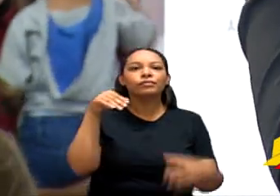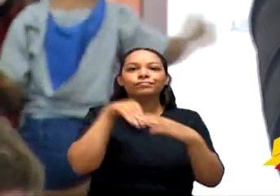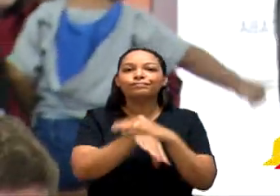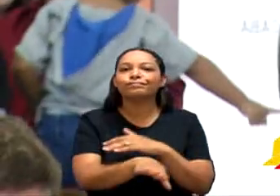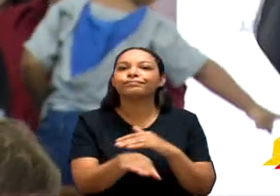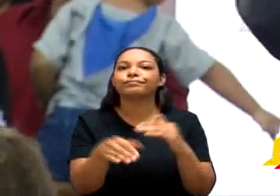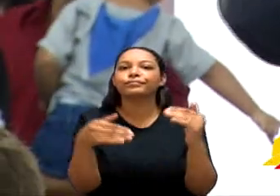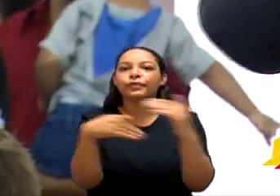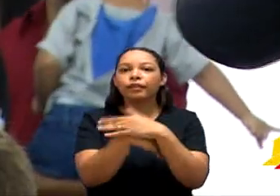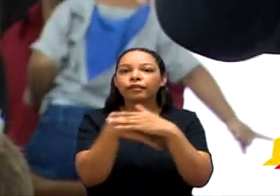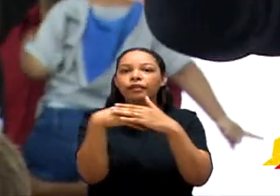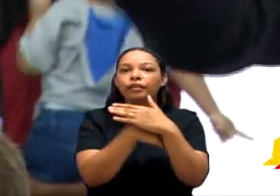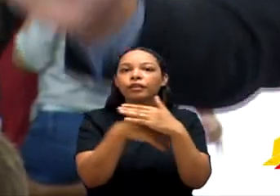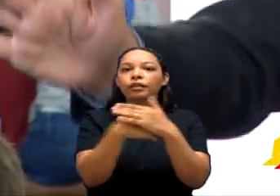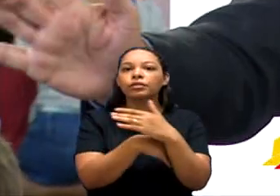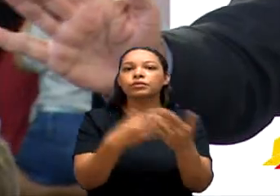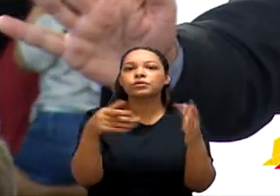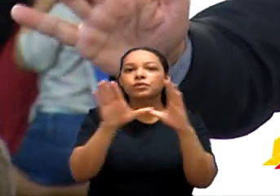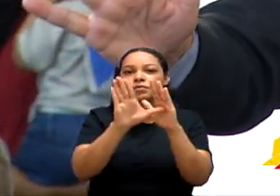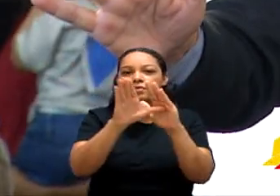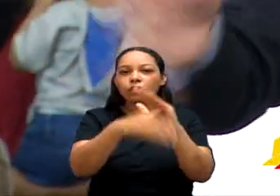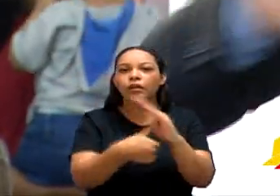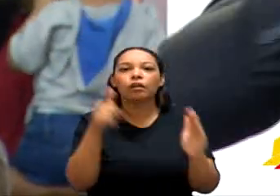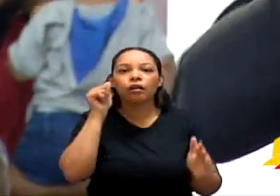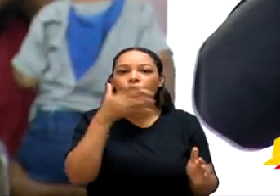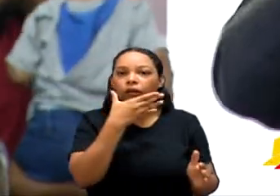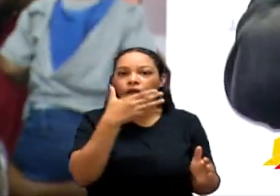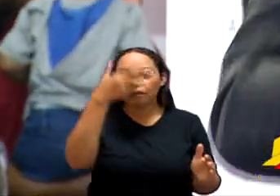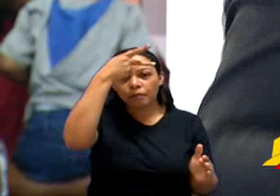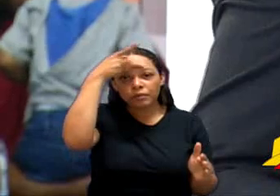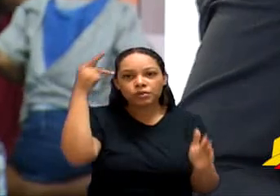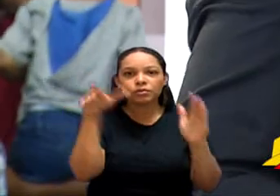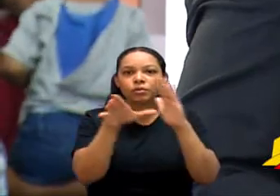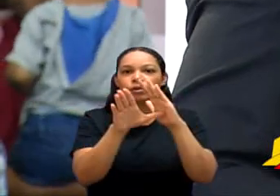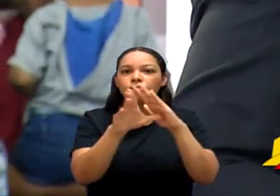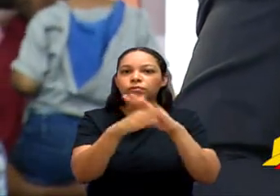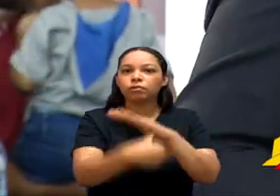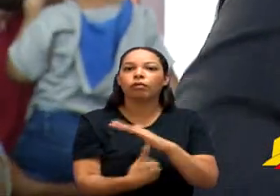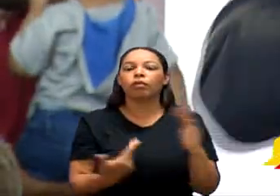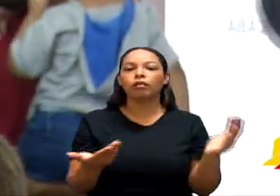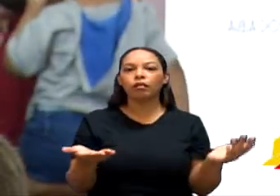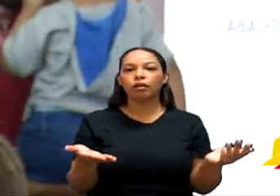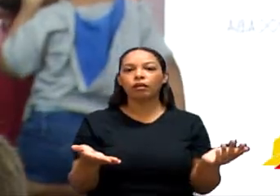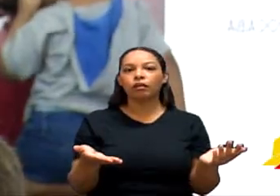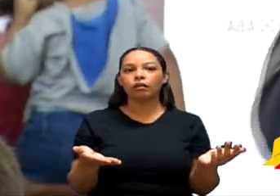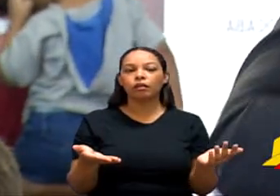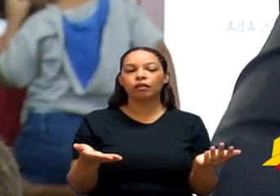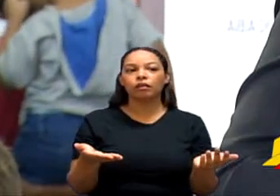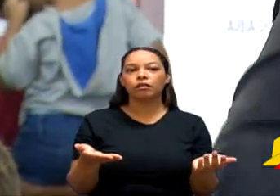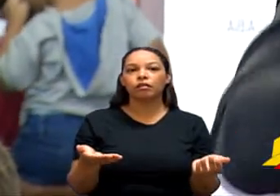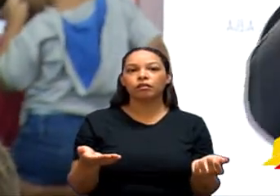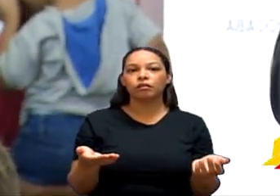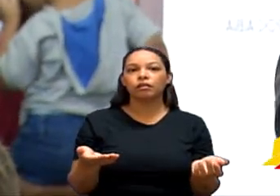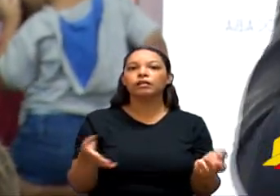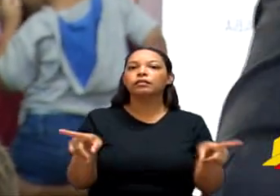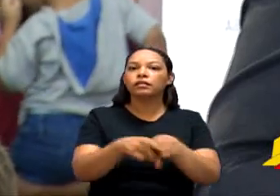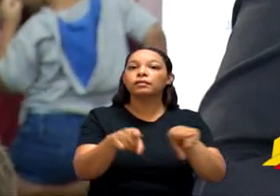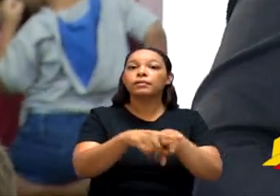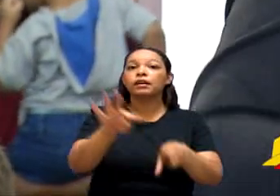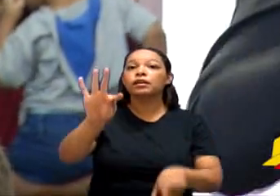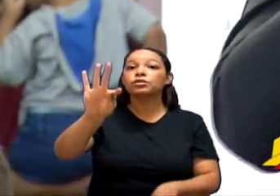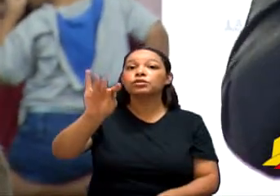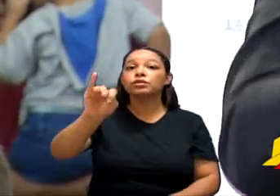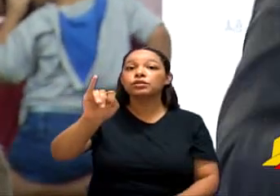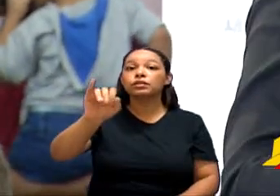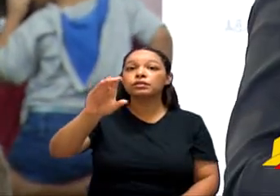Cristiano. Roubaram todas as grades. Inclusive, toma a liberdade aqui, a Tiziane foi minha vizinha, morou lá no condomínio.